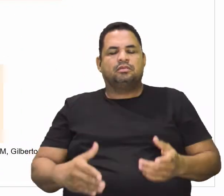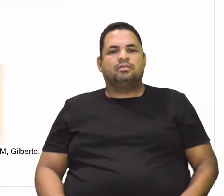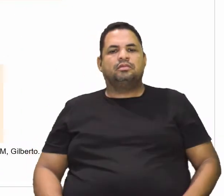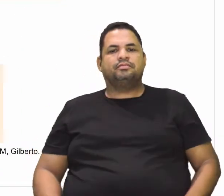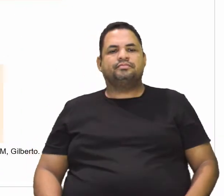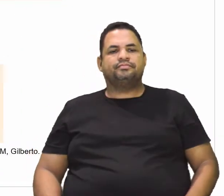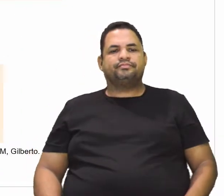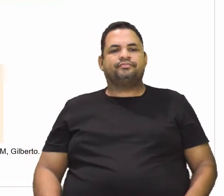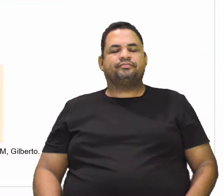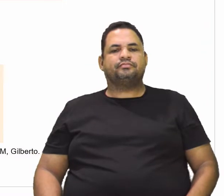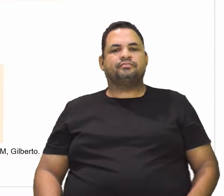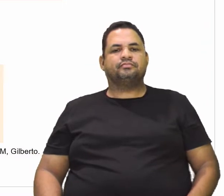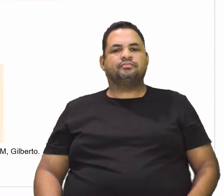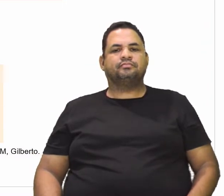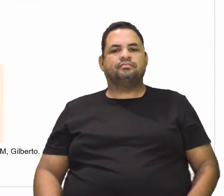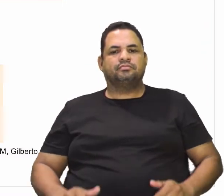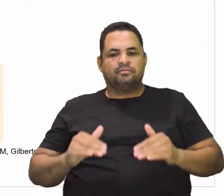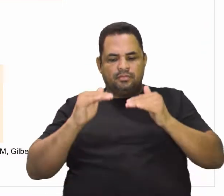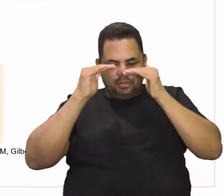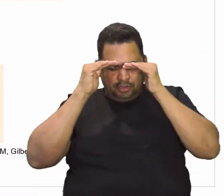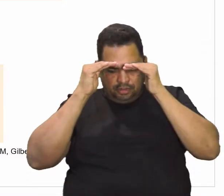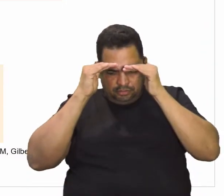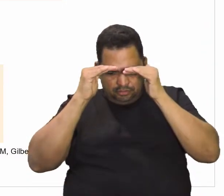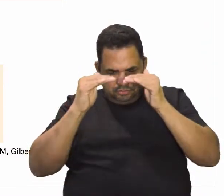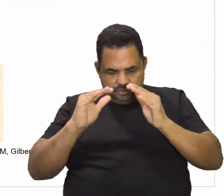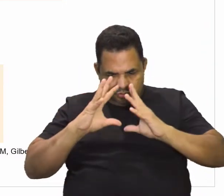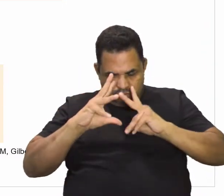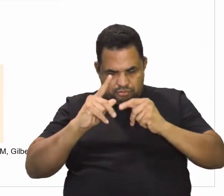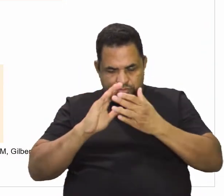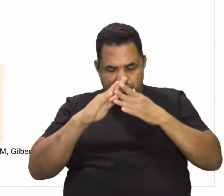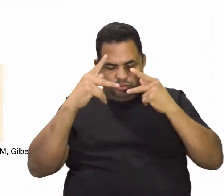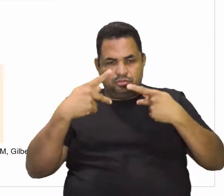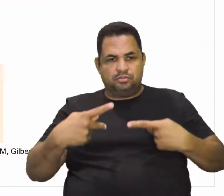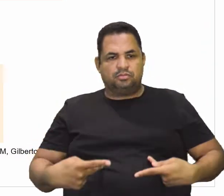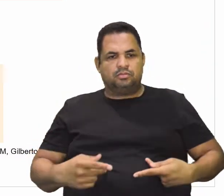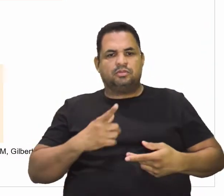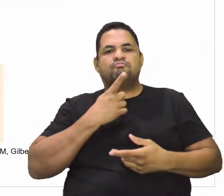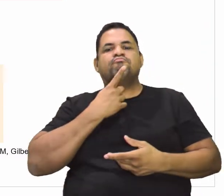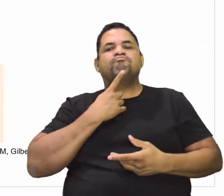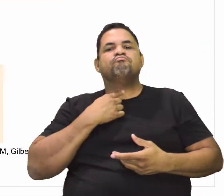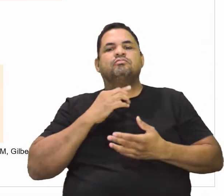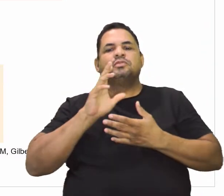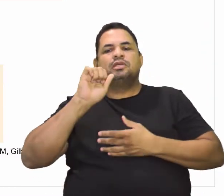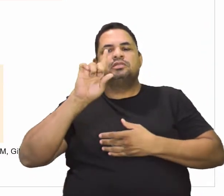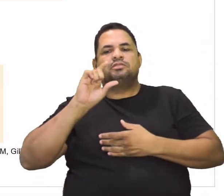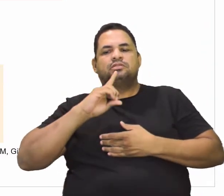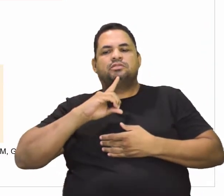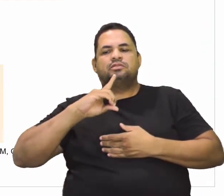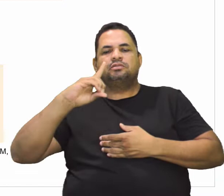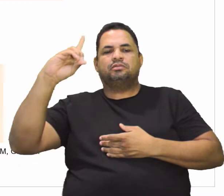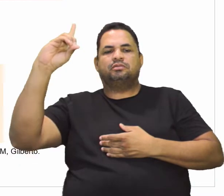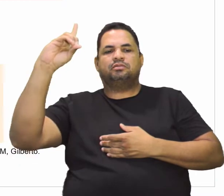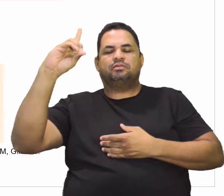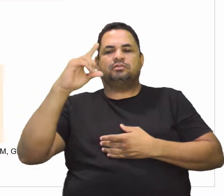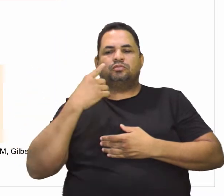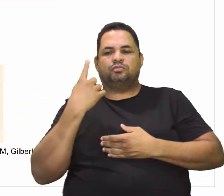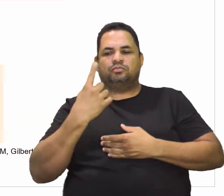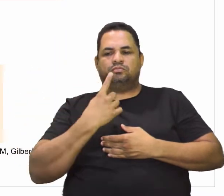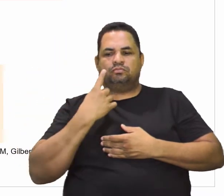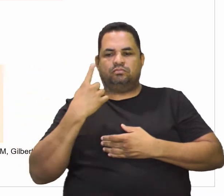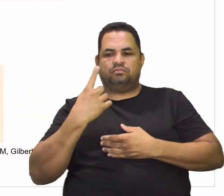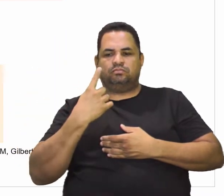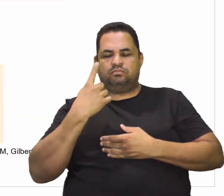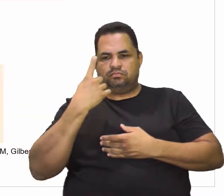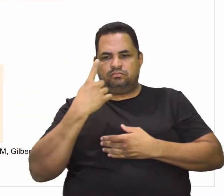justamente na submissão total do homem à vontade de Alá, que era o Deus